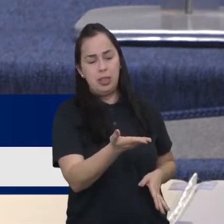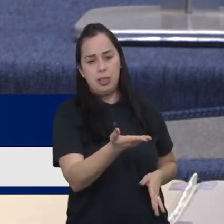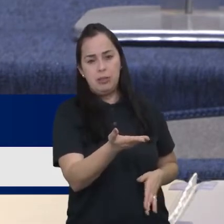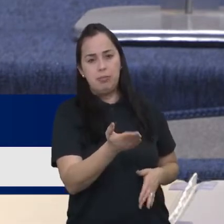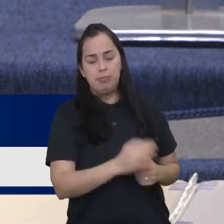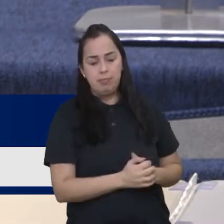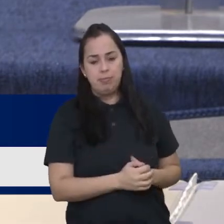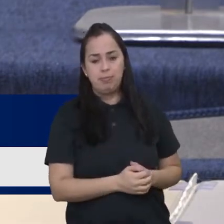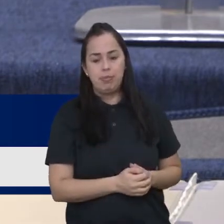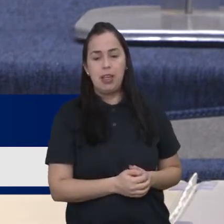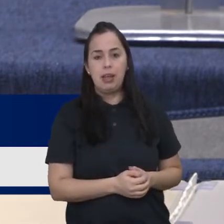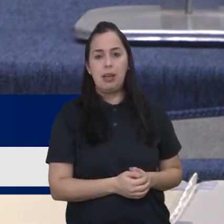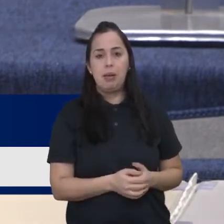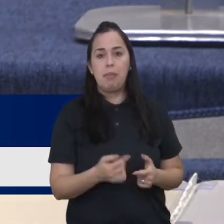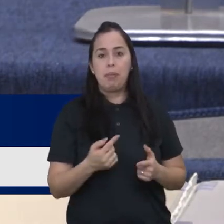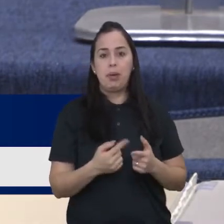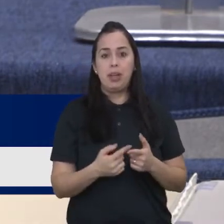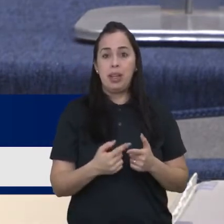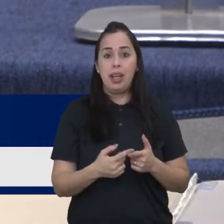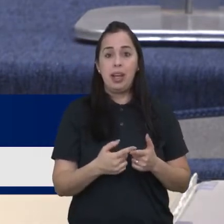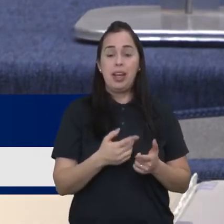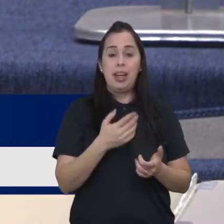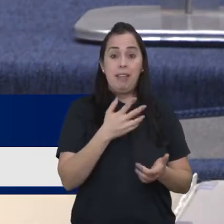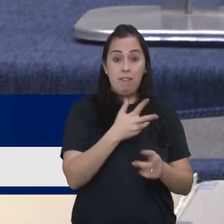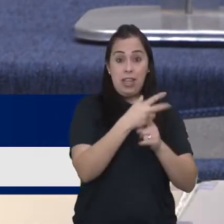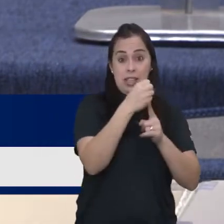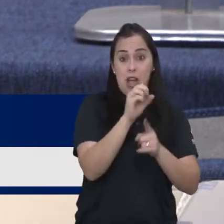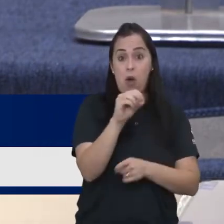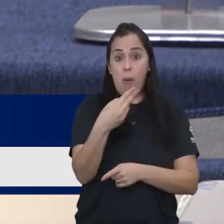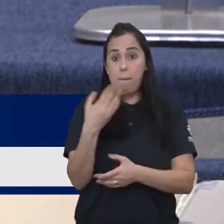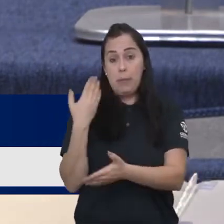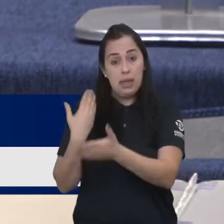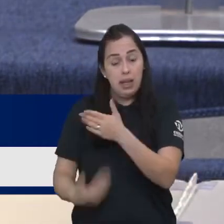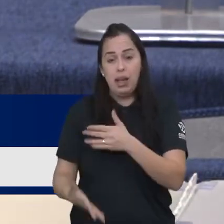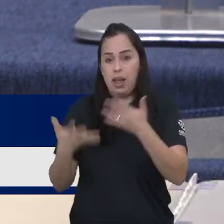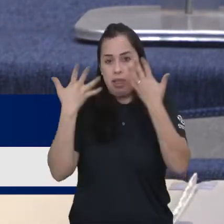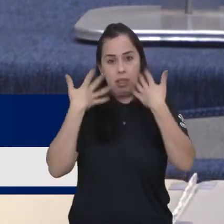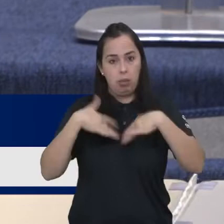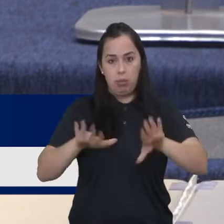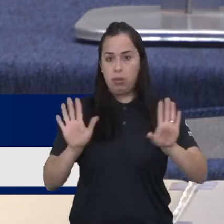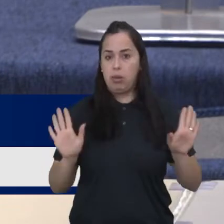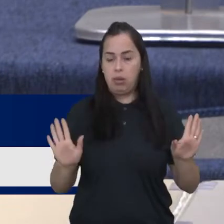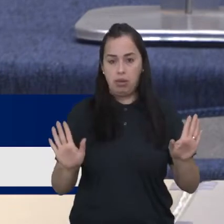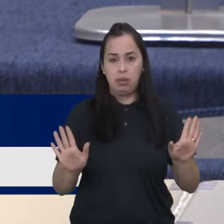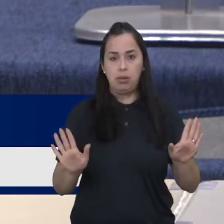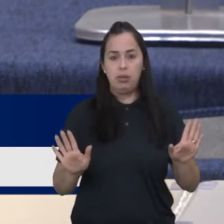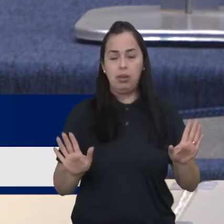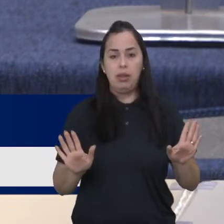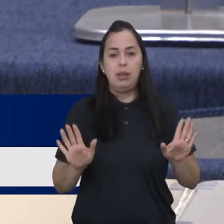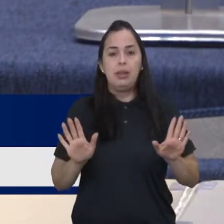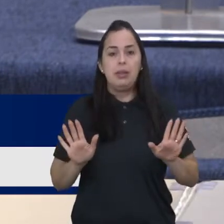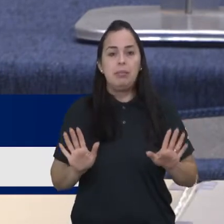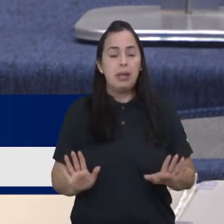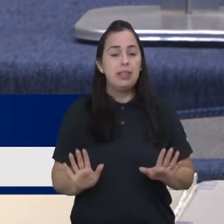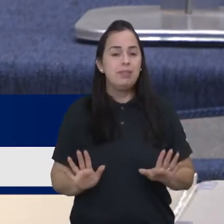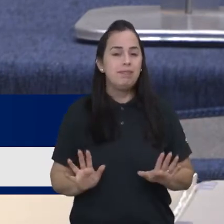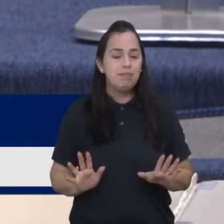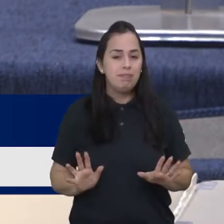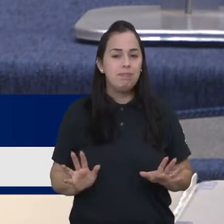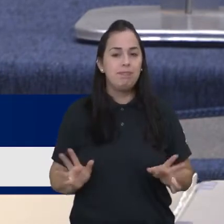lado. Porque ganhar ou perder a ação, eu sempre falo, isso é natural, isso faz parte da função de decisão, claro.